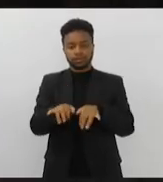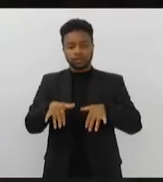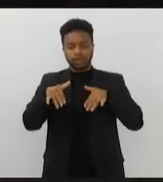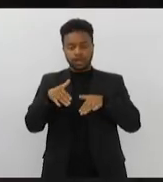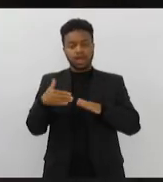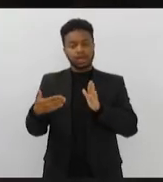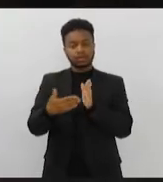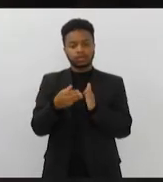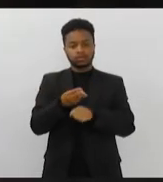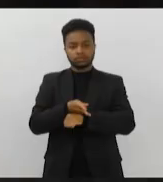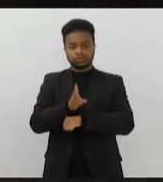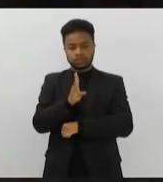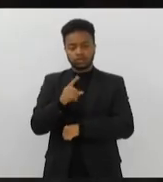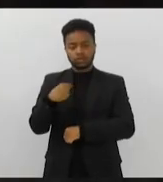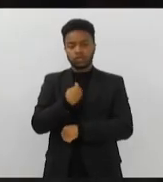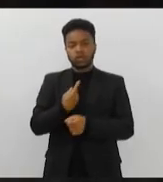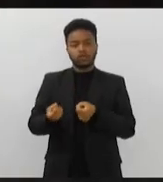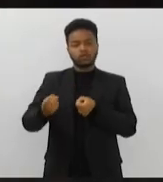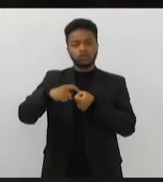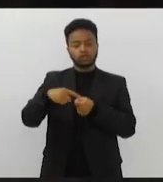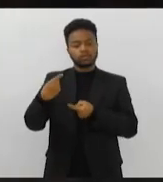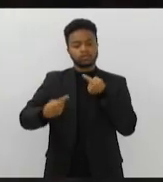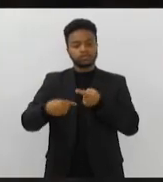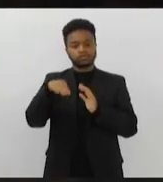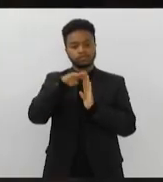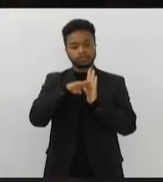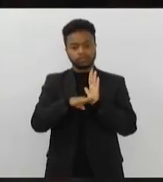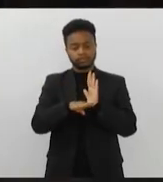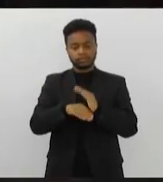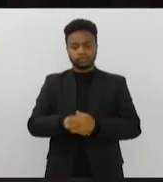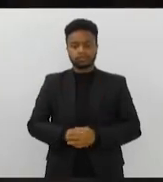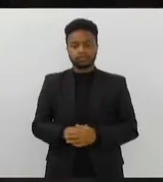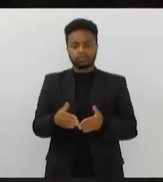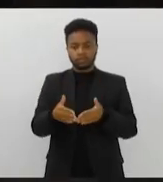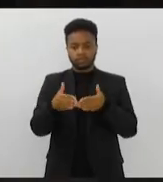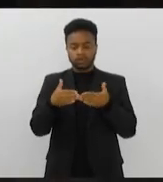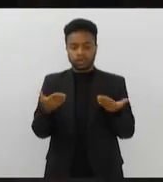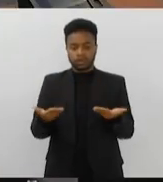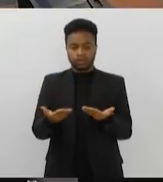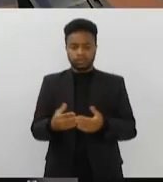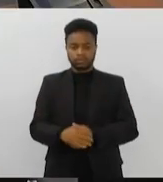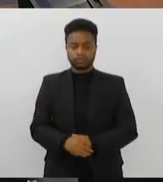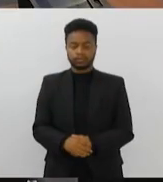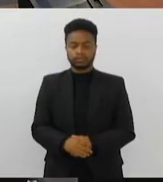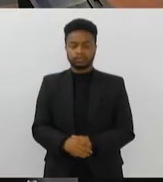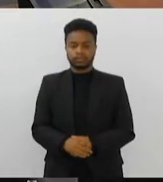até às 15 horas, quando retornaremos com a ordem do dia. Está suspensa a sessão.